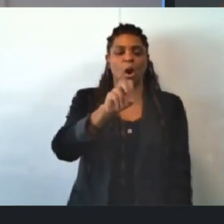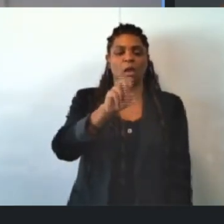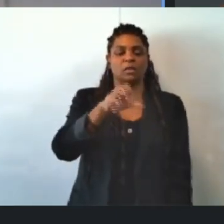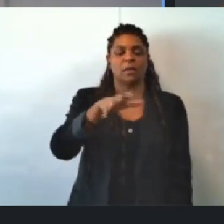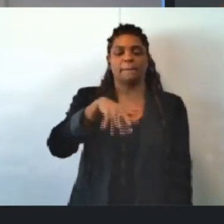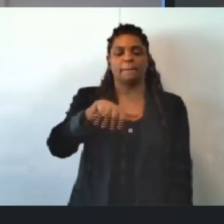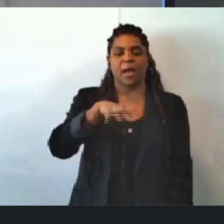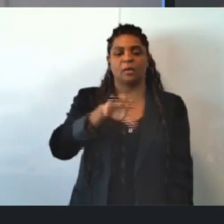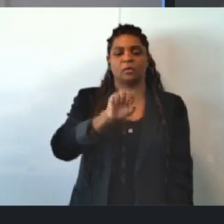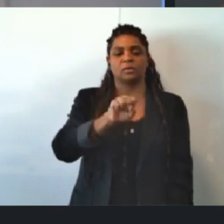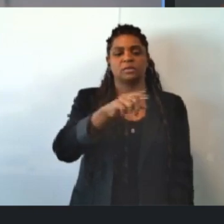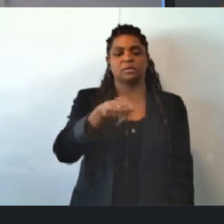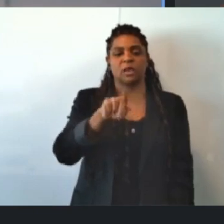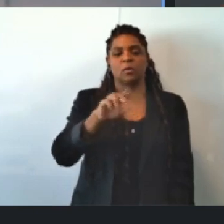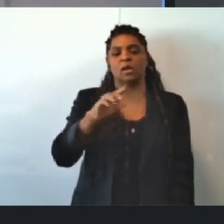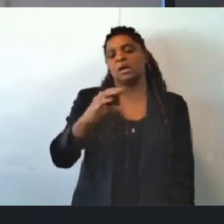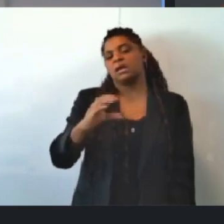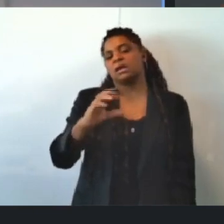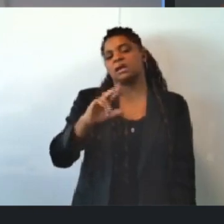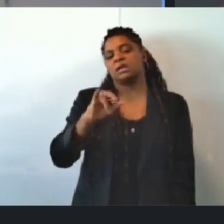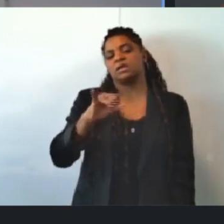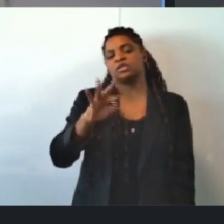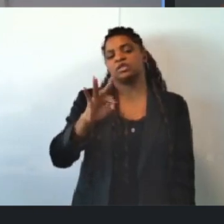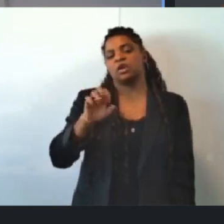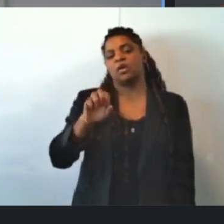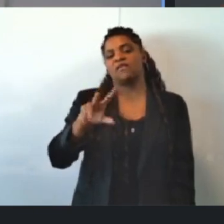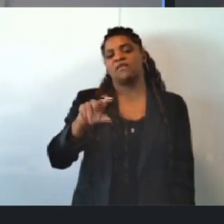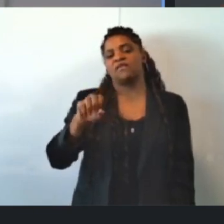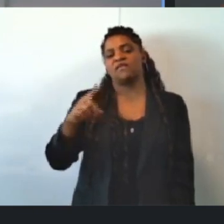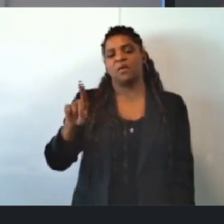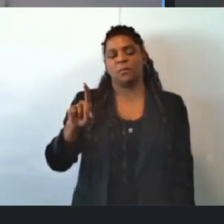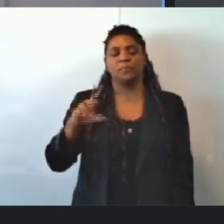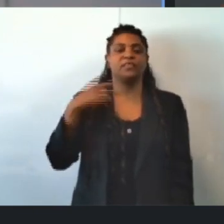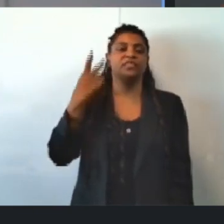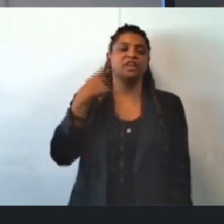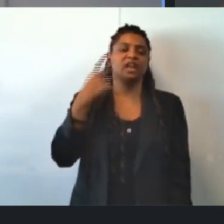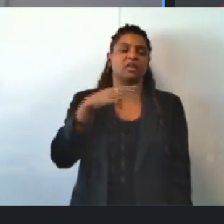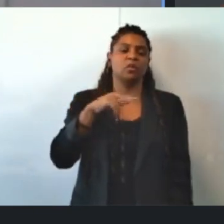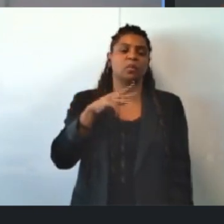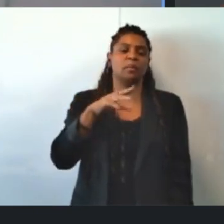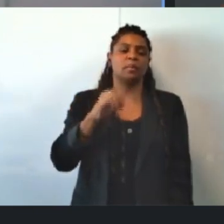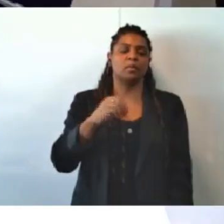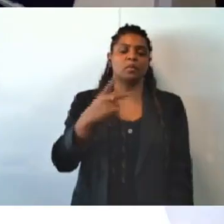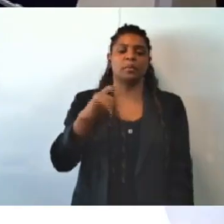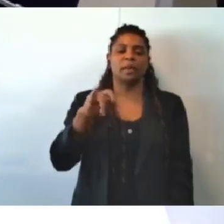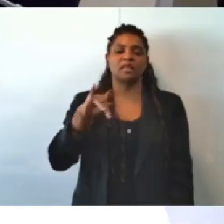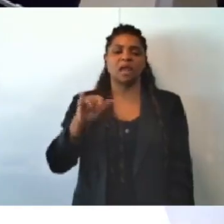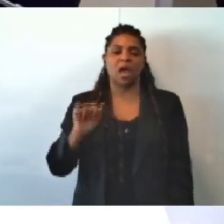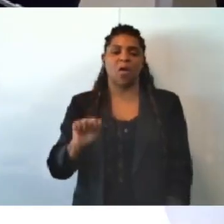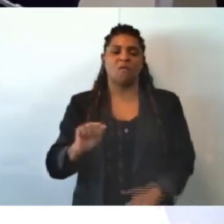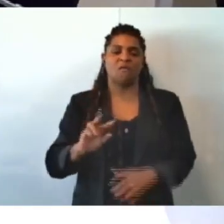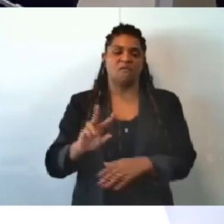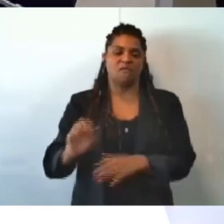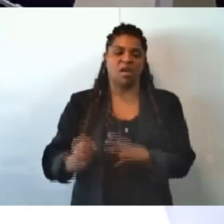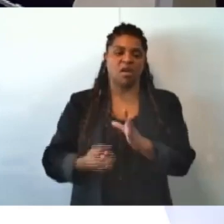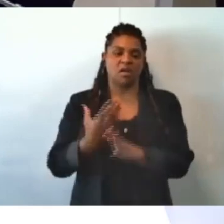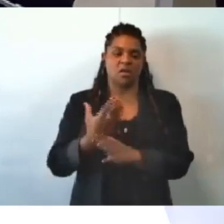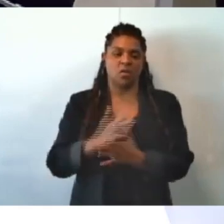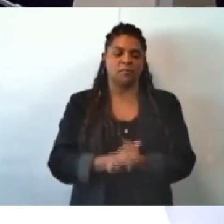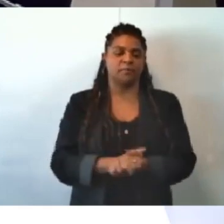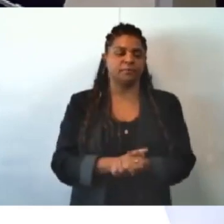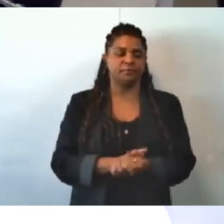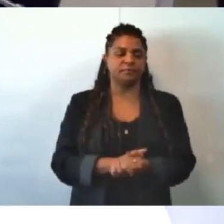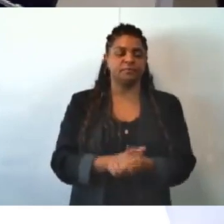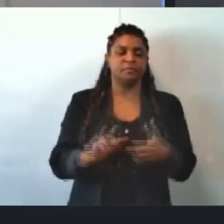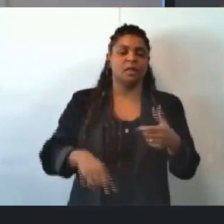doutor Bruno Pedralva. Em discussão. Em votação, como voto, vereador Preto. De acordo.